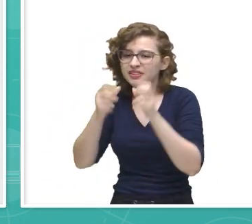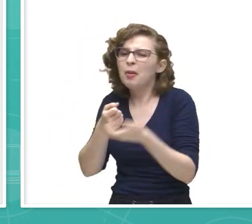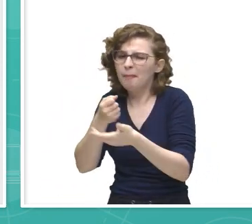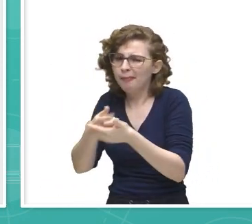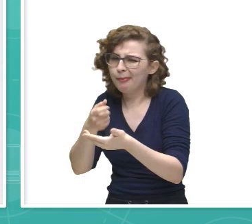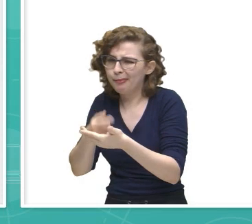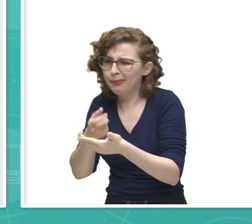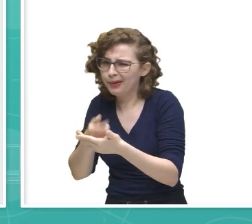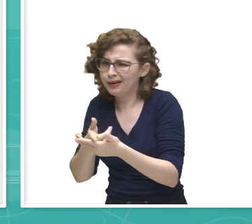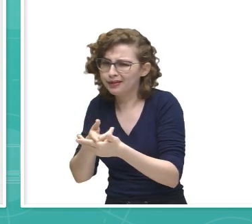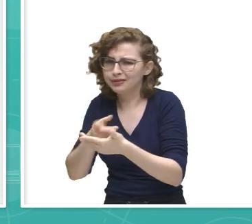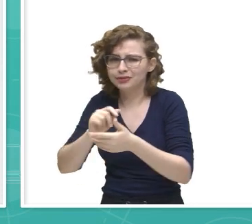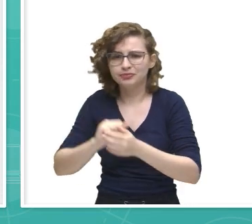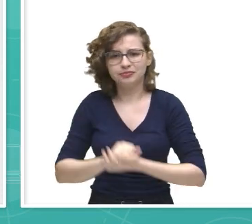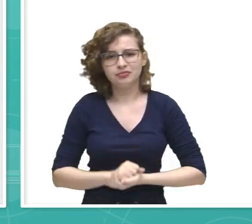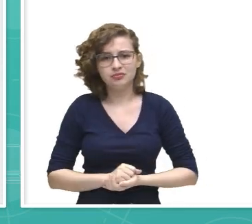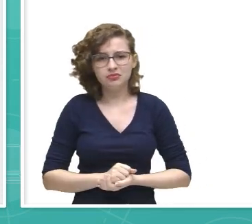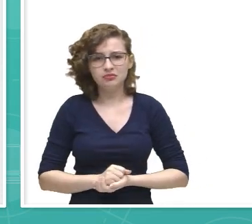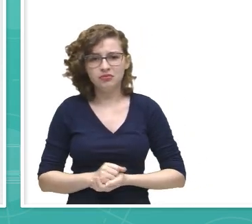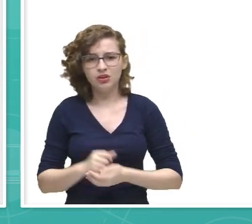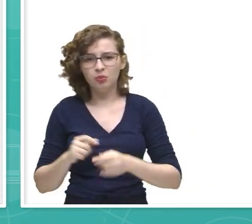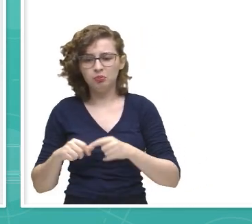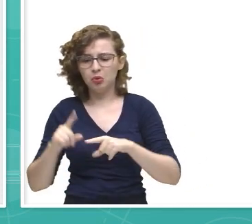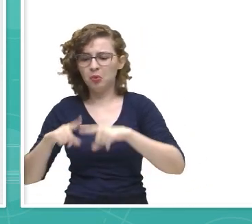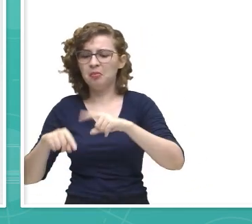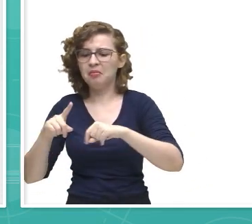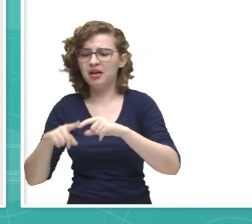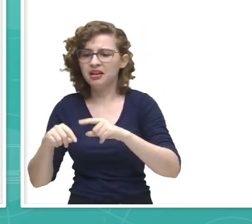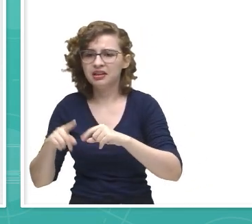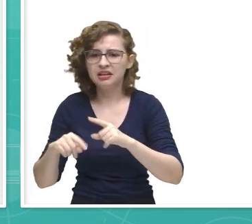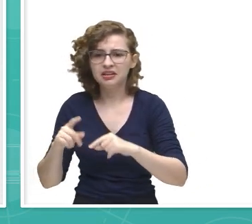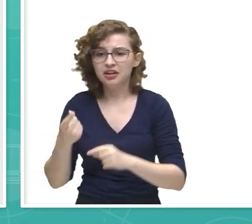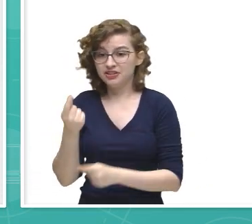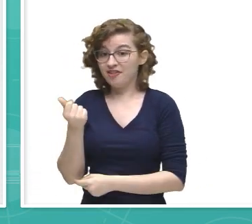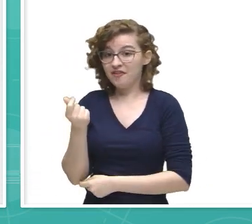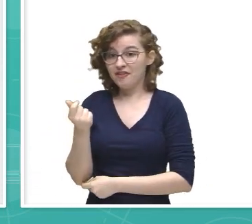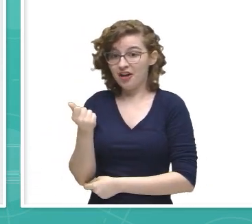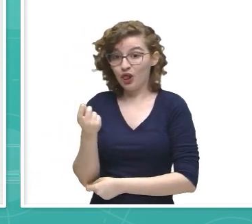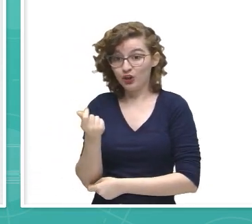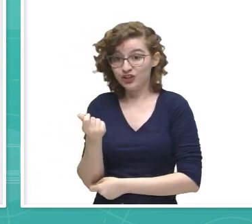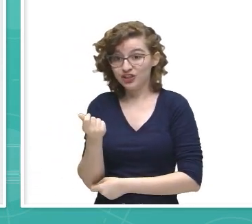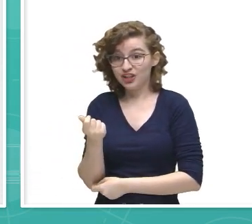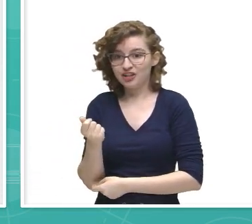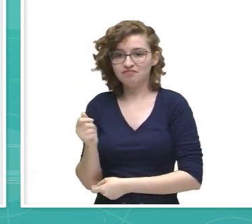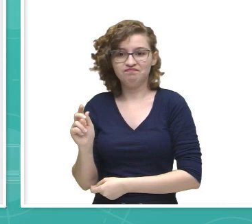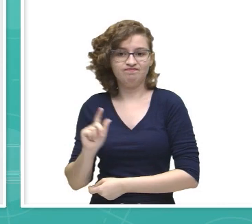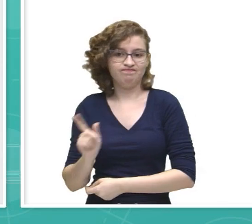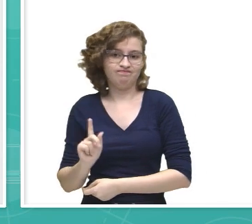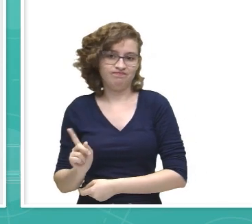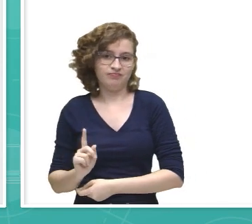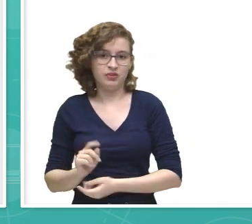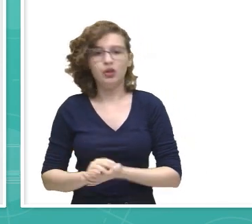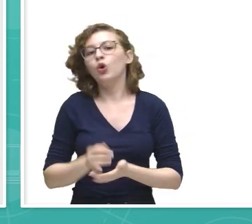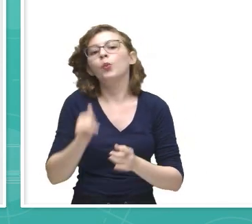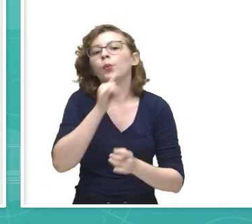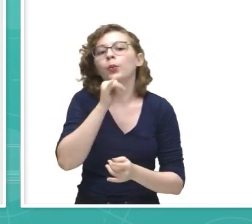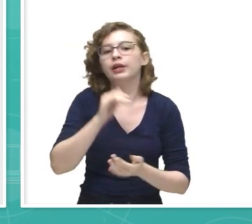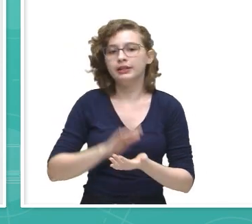valor, de pouco valor para os colonizadores. Espelhos, facões, perfumes, aguardente,